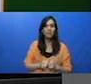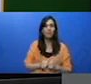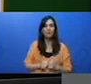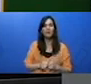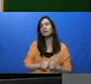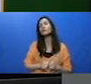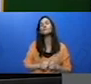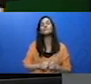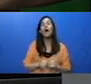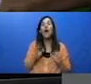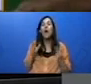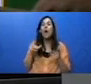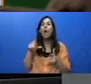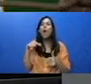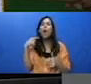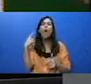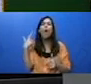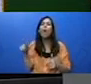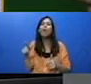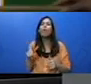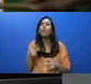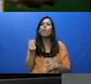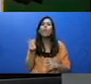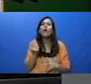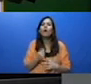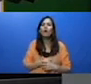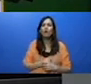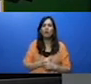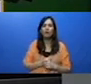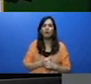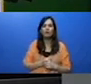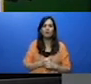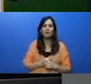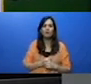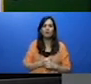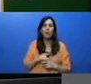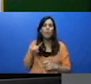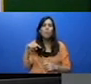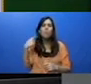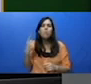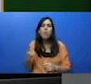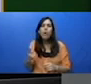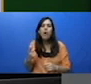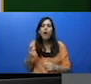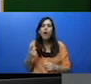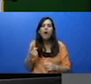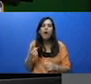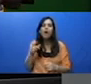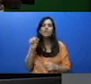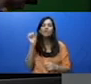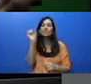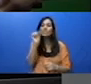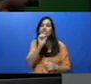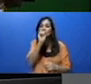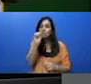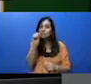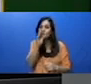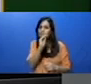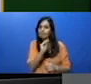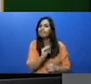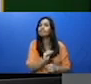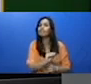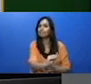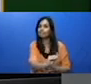9.215. Agora eu vou procurar o próximo, né? Nós já sabemos que é esse aqui. Risco daqui e ele vem para cá,